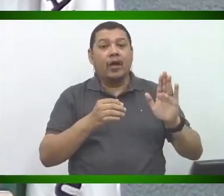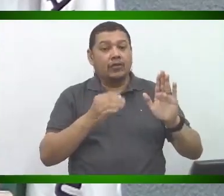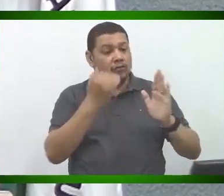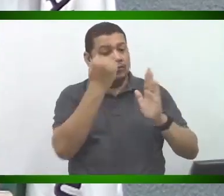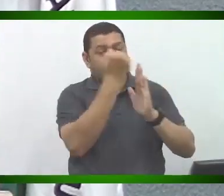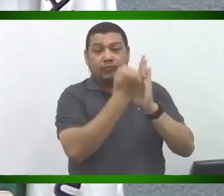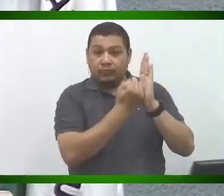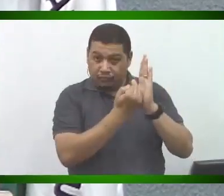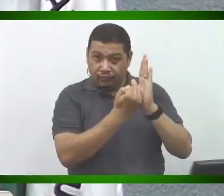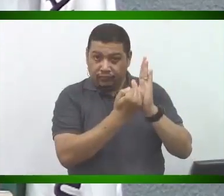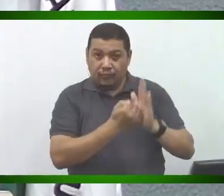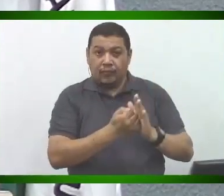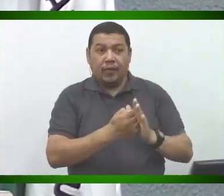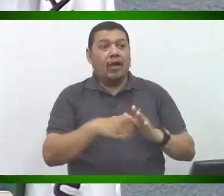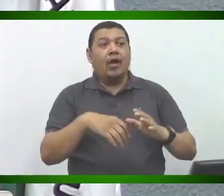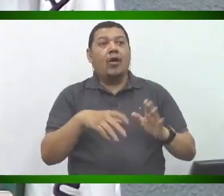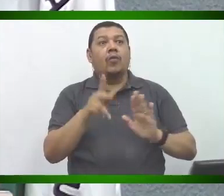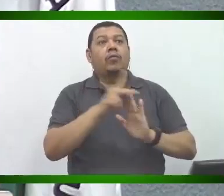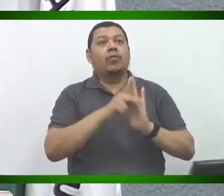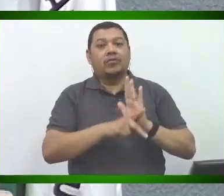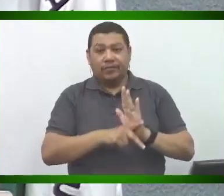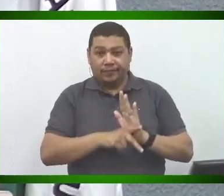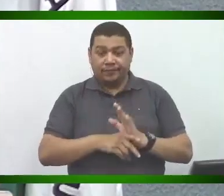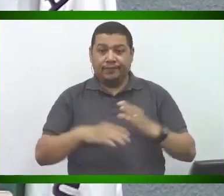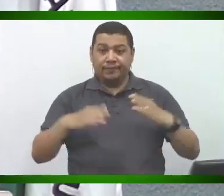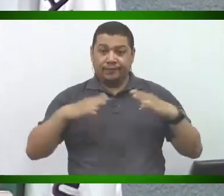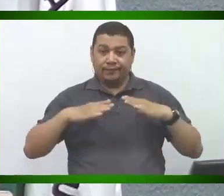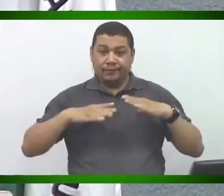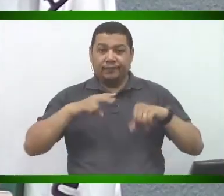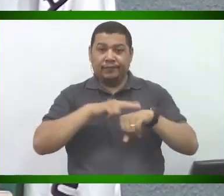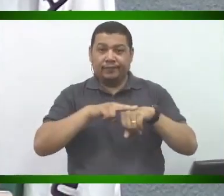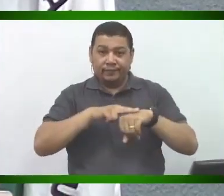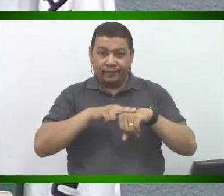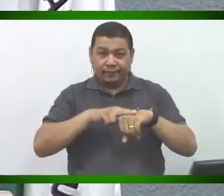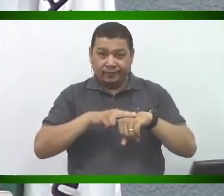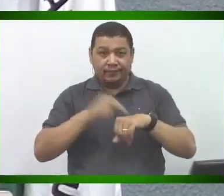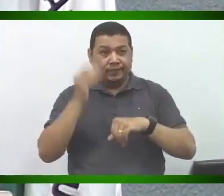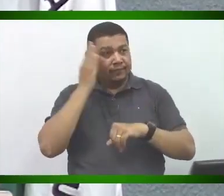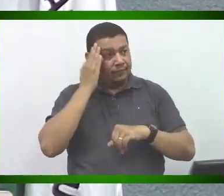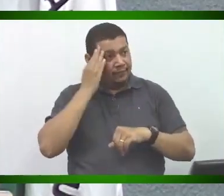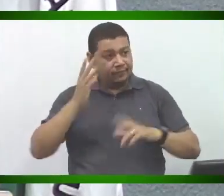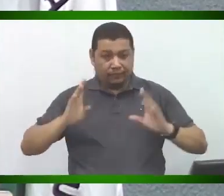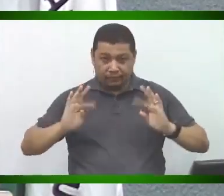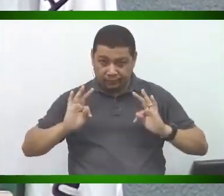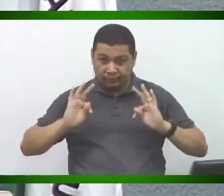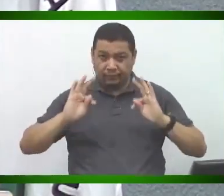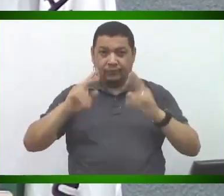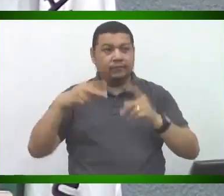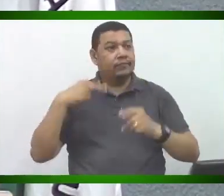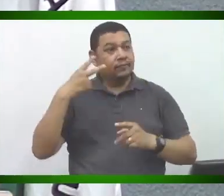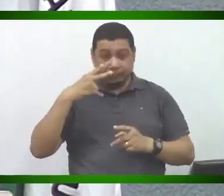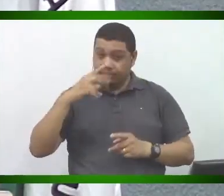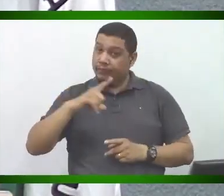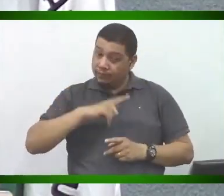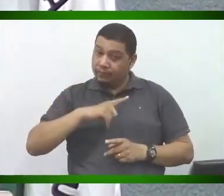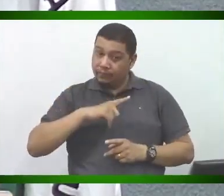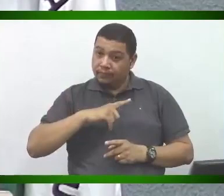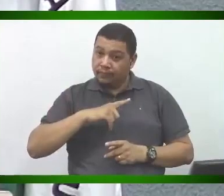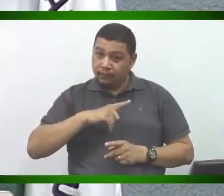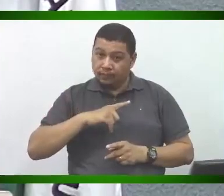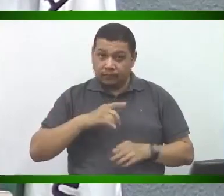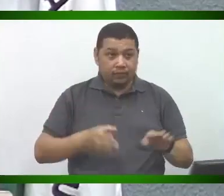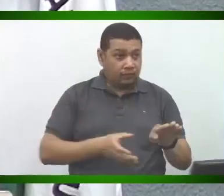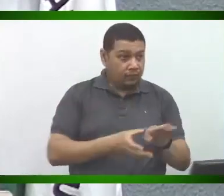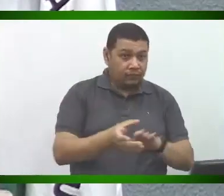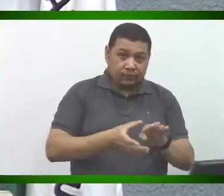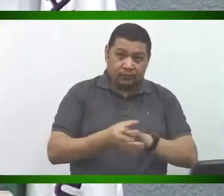Nós sabemos que todos os vereadores aqui desta casa têm participado ativamente de várias